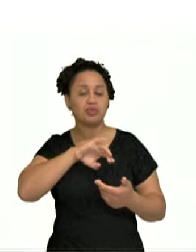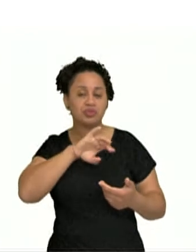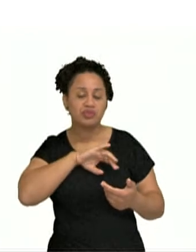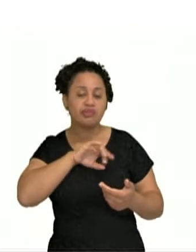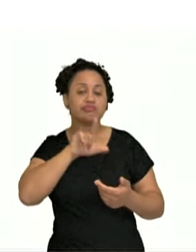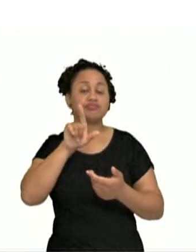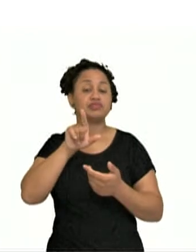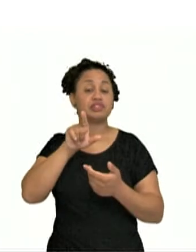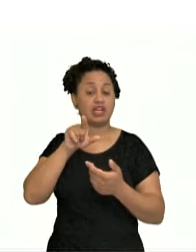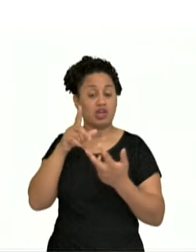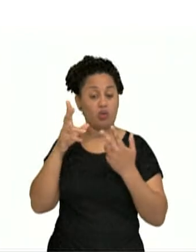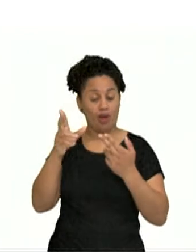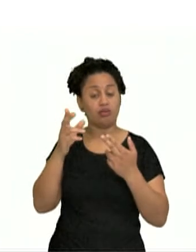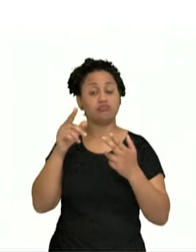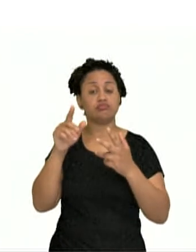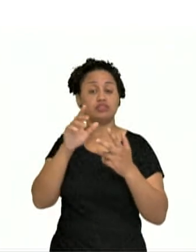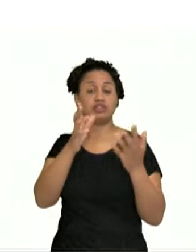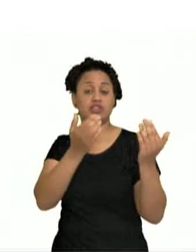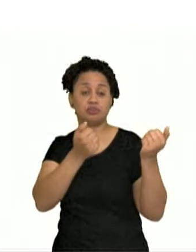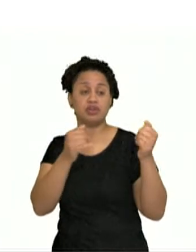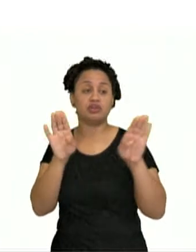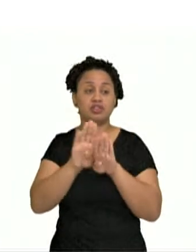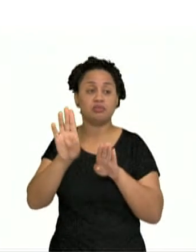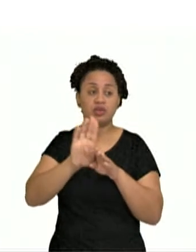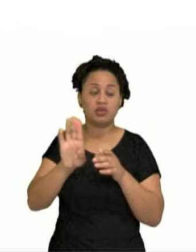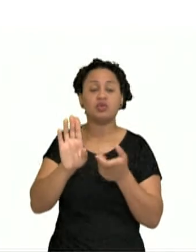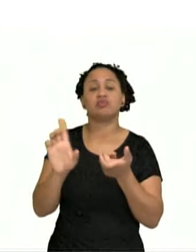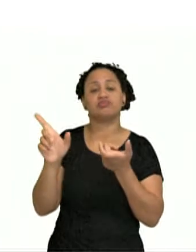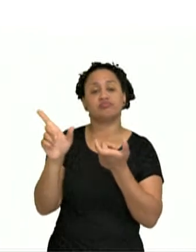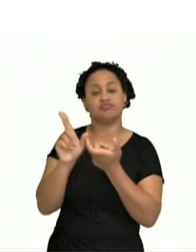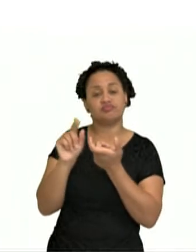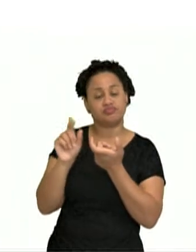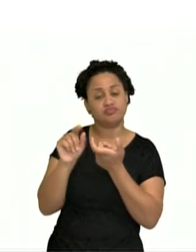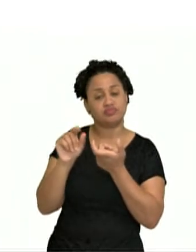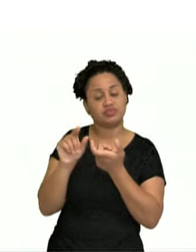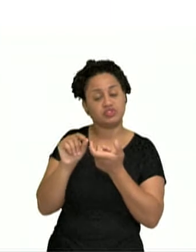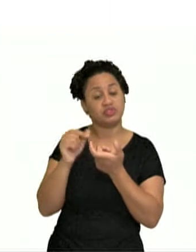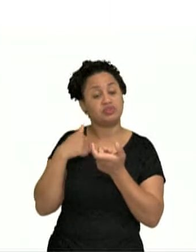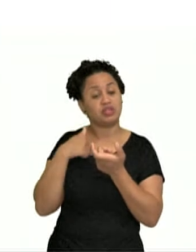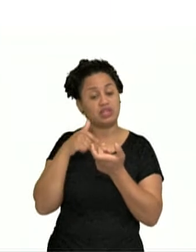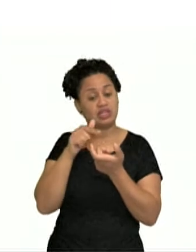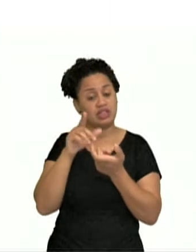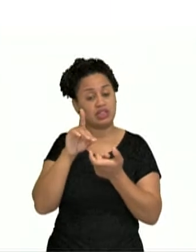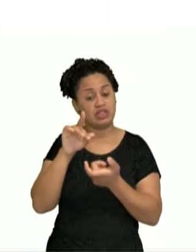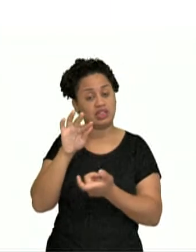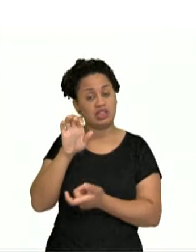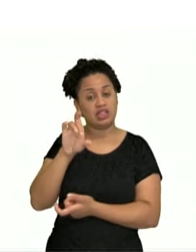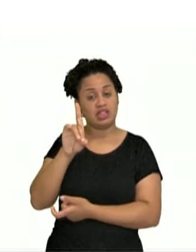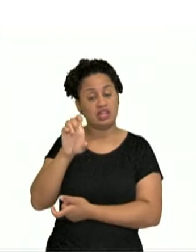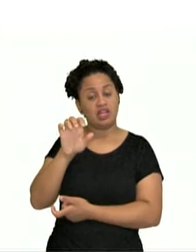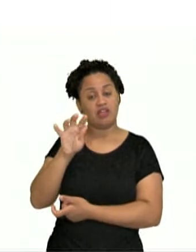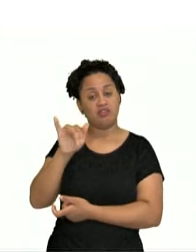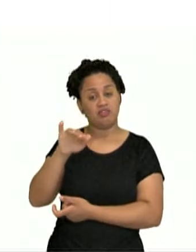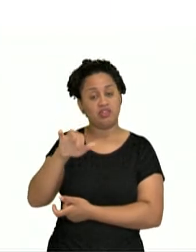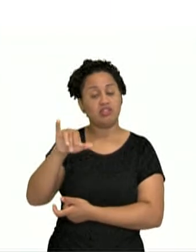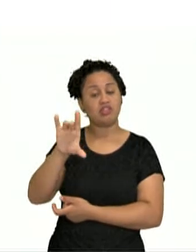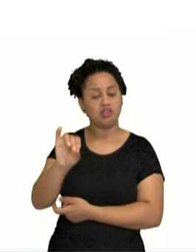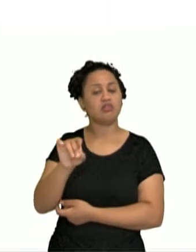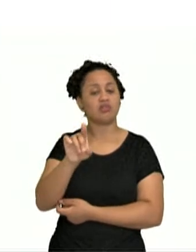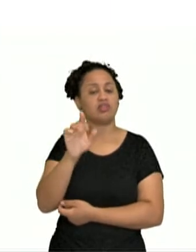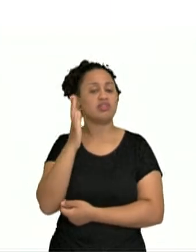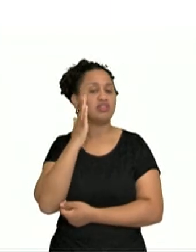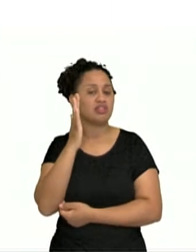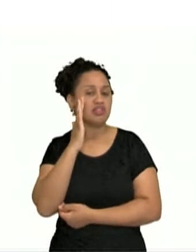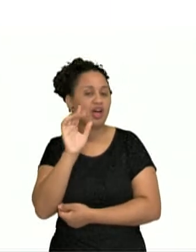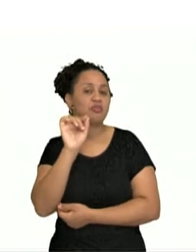artigos definidos ou determinados, quando o substantivo ao qual se refere é conhecido, determinado ou que tenha sido mencionado